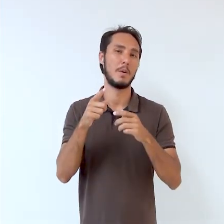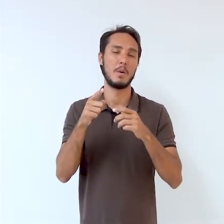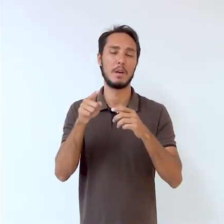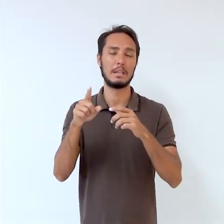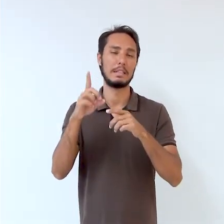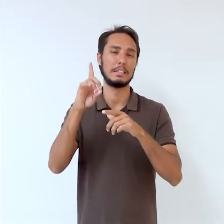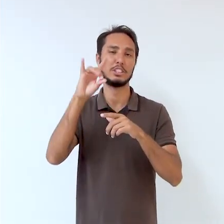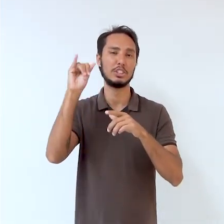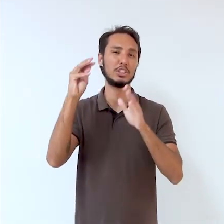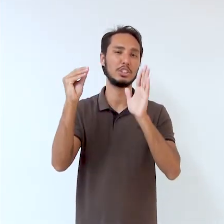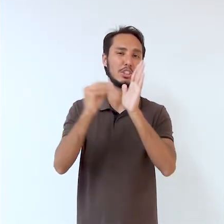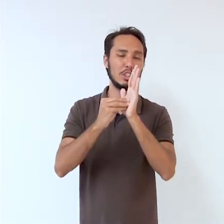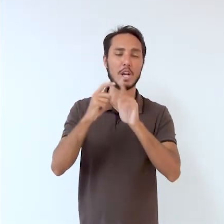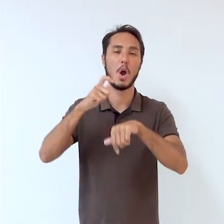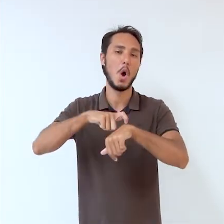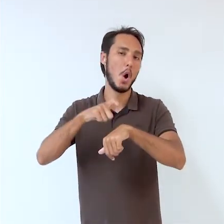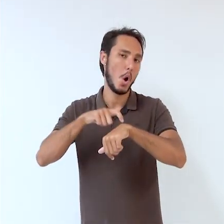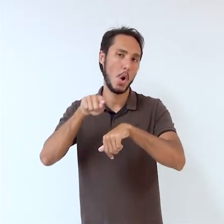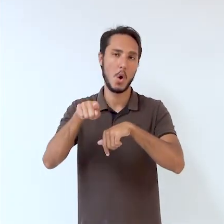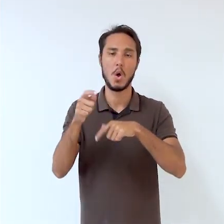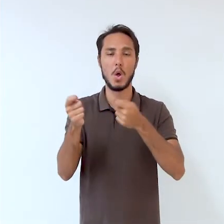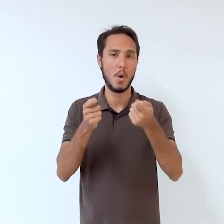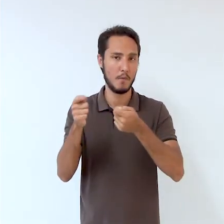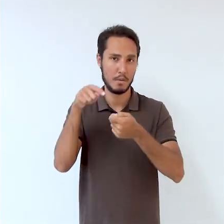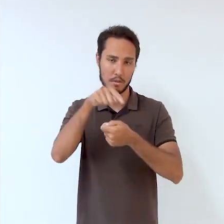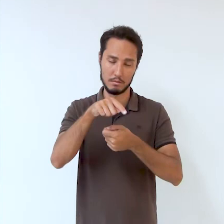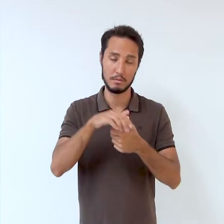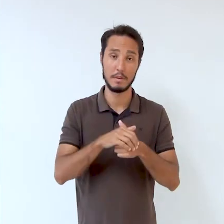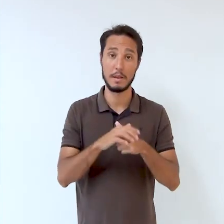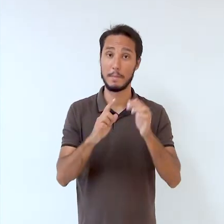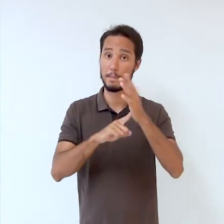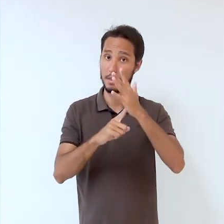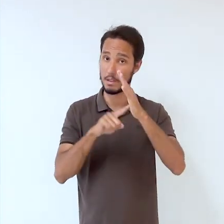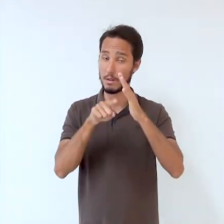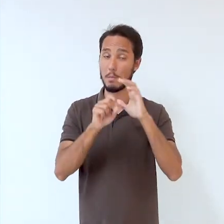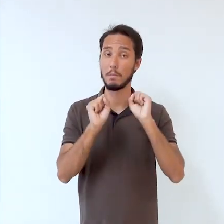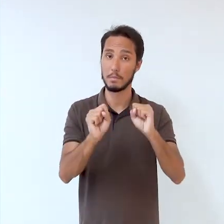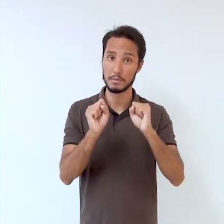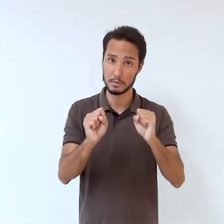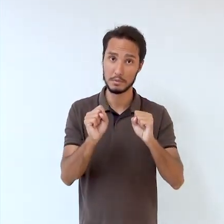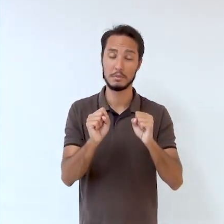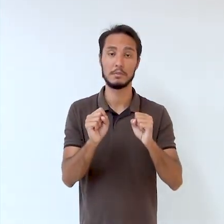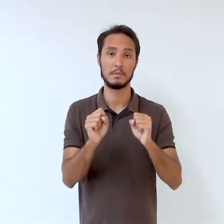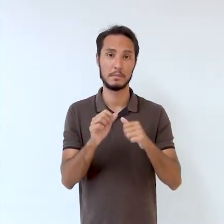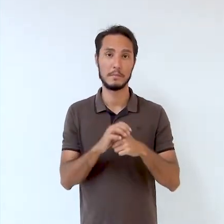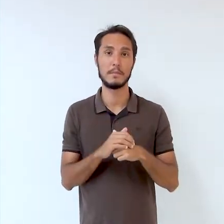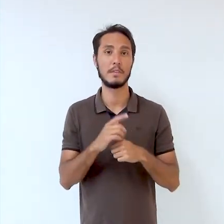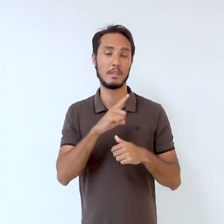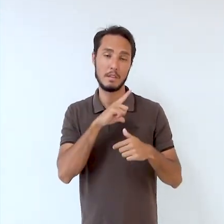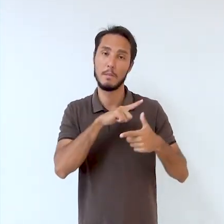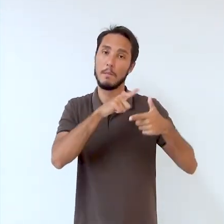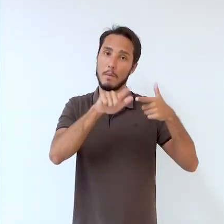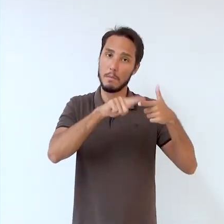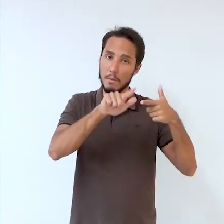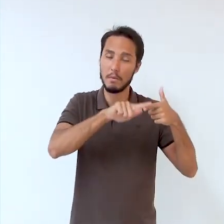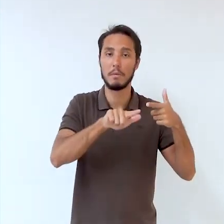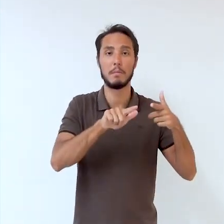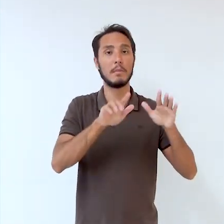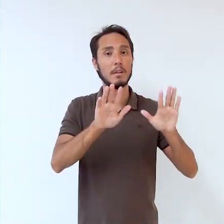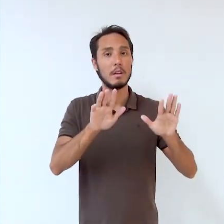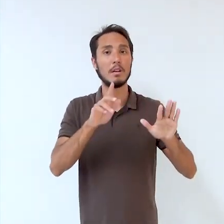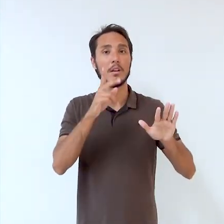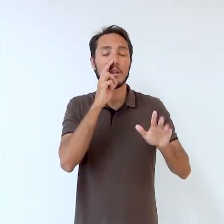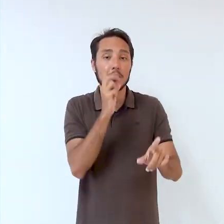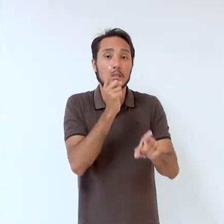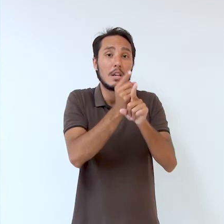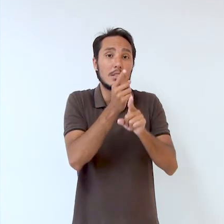como configurações de data e hora. A bateria, ela pode ter